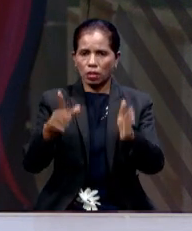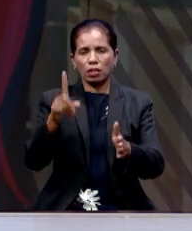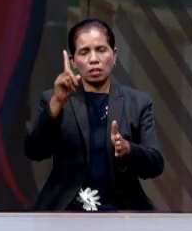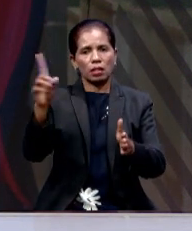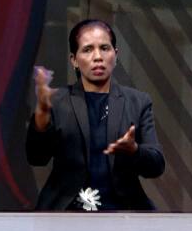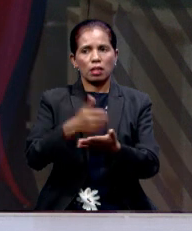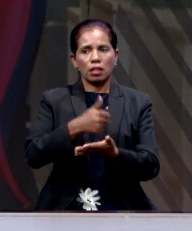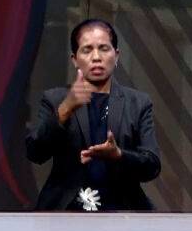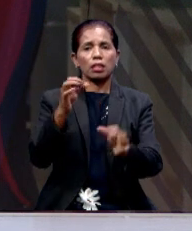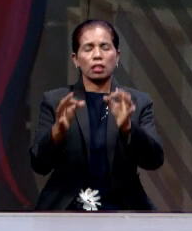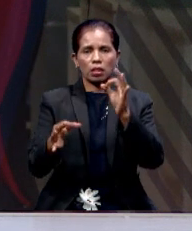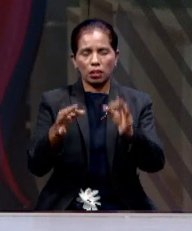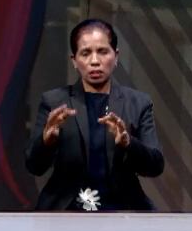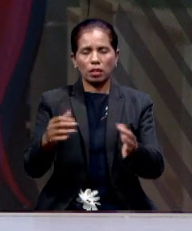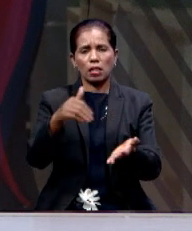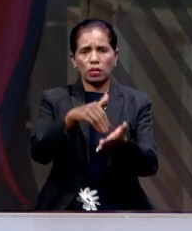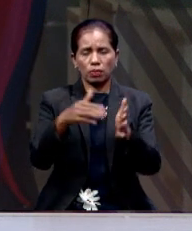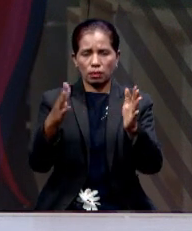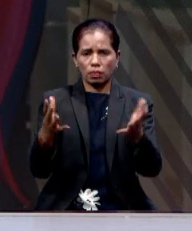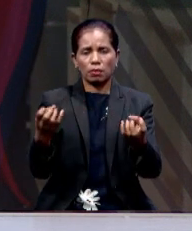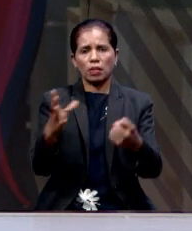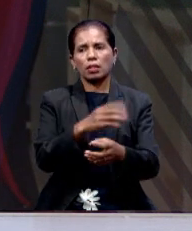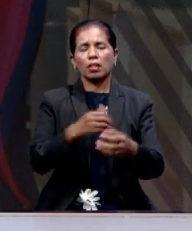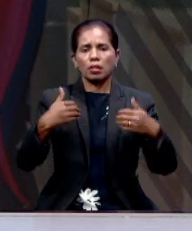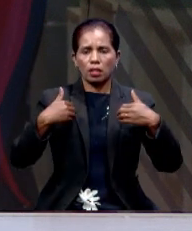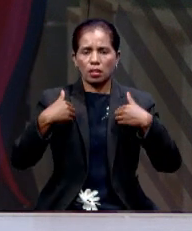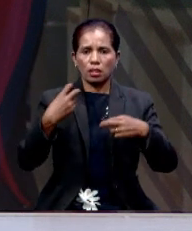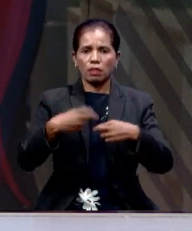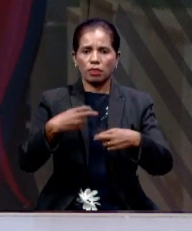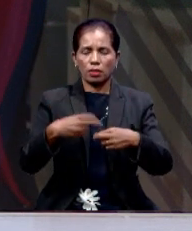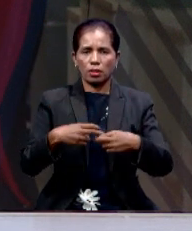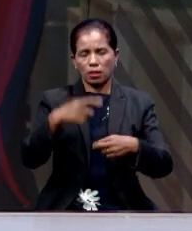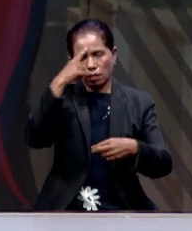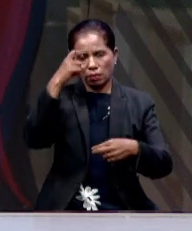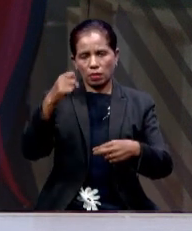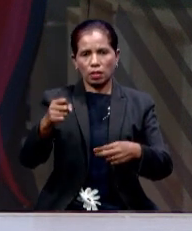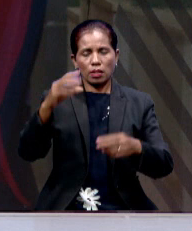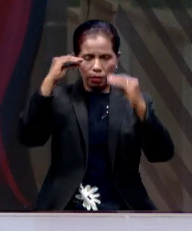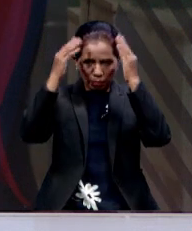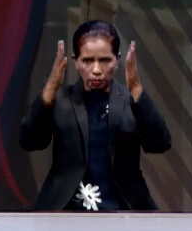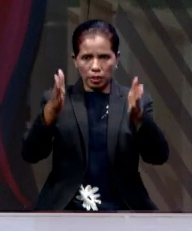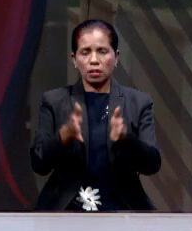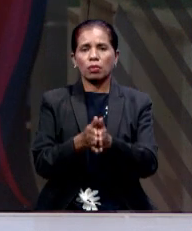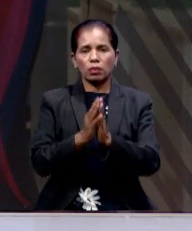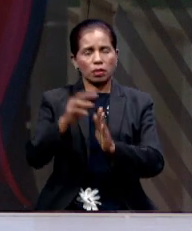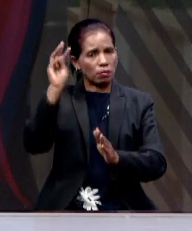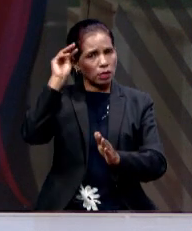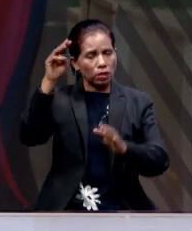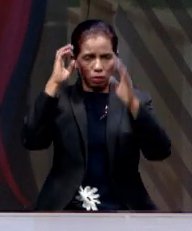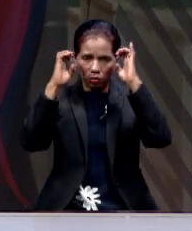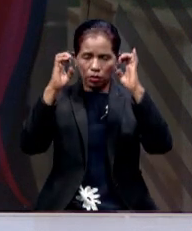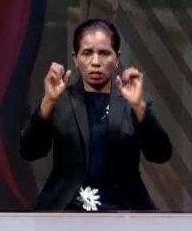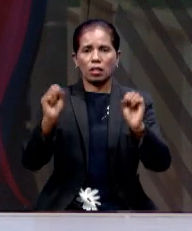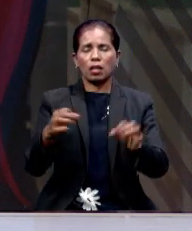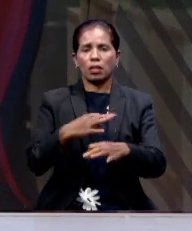Maclaliu, mas que ia aluno Barak Maxe ia dificuldade. Também, professor Sira Russo do Ministério da Educação